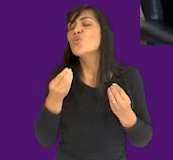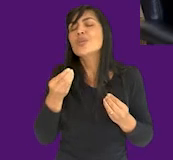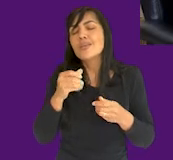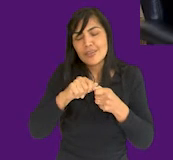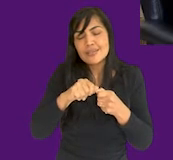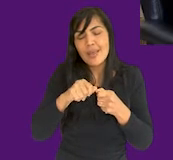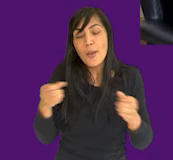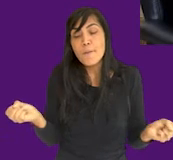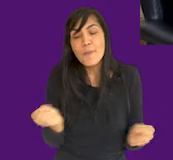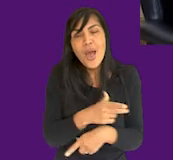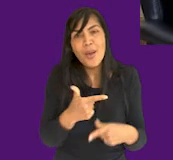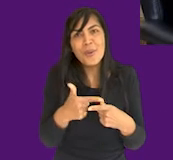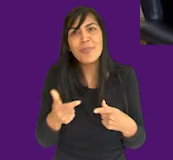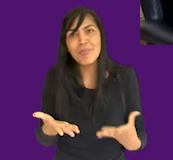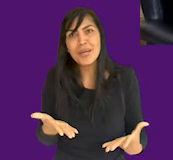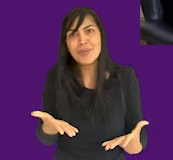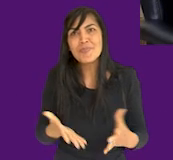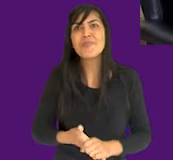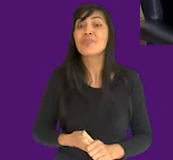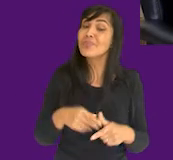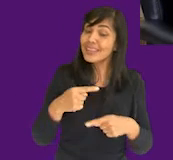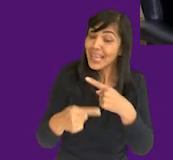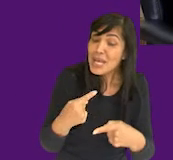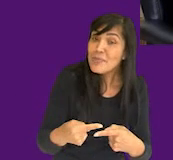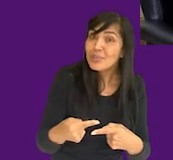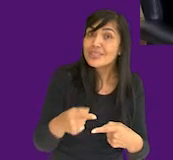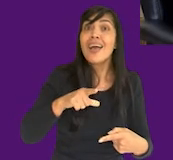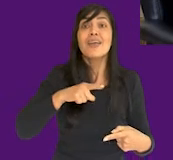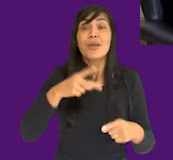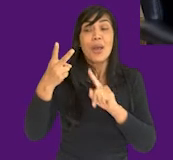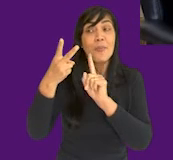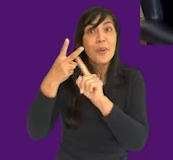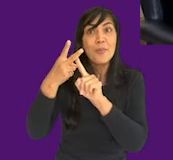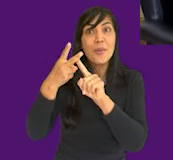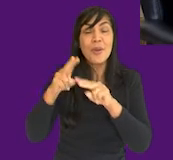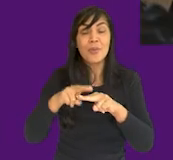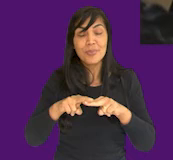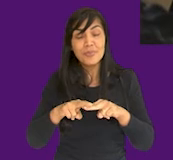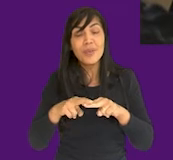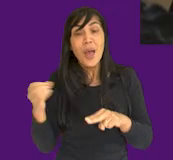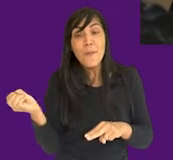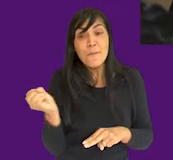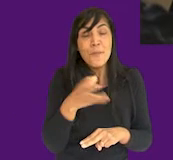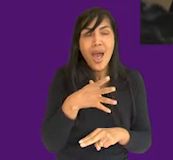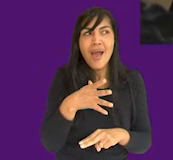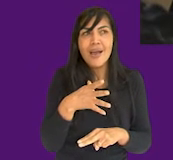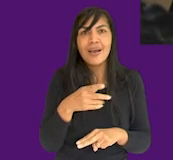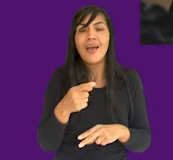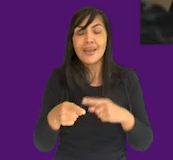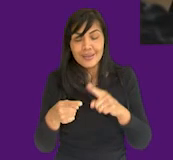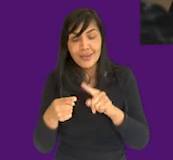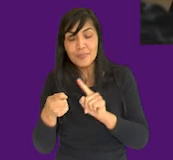a solução estiver sabemos o que fazer depois temos aí esse segundo momento que a intenção da Inovação